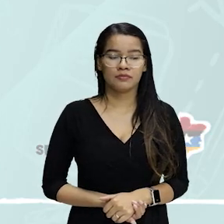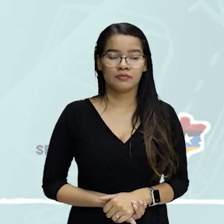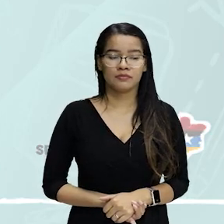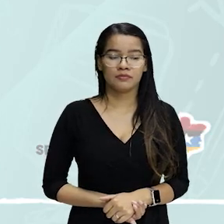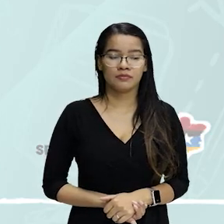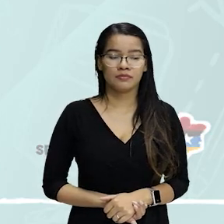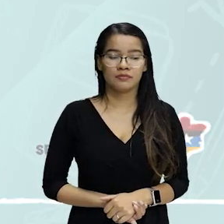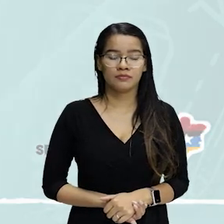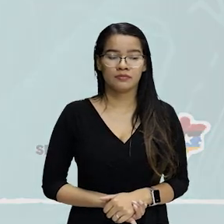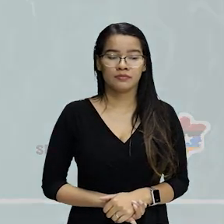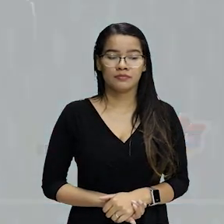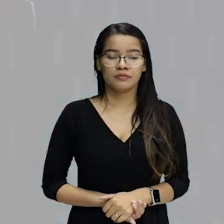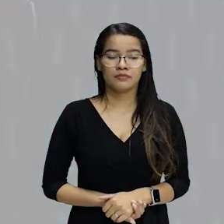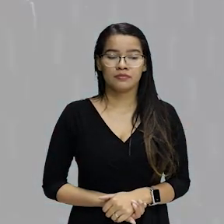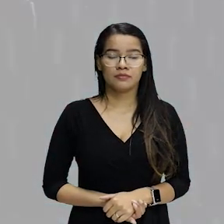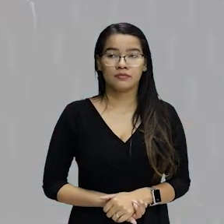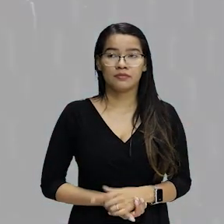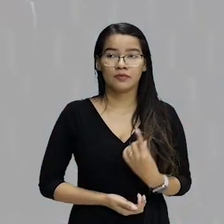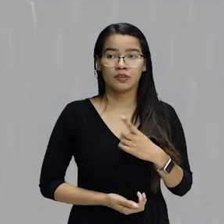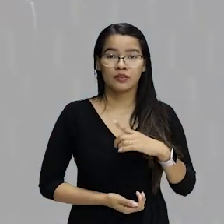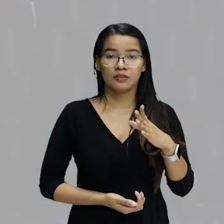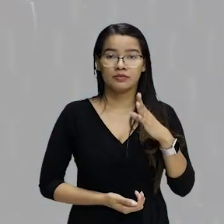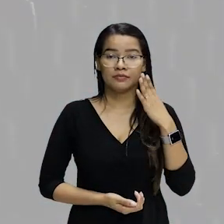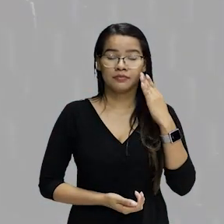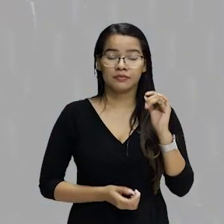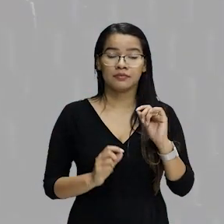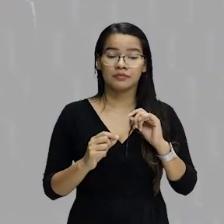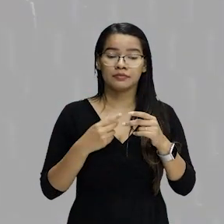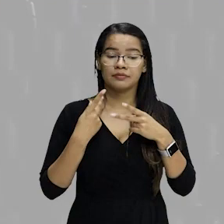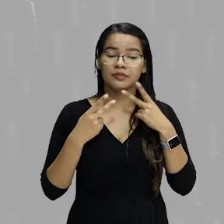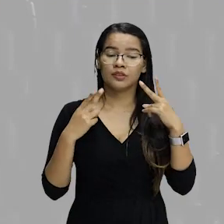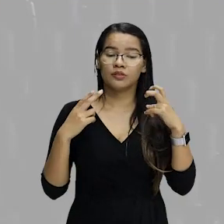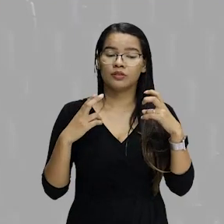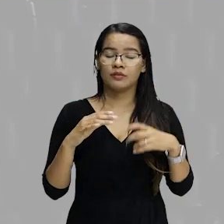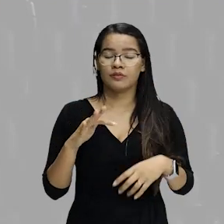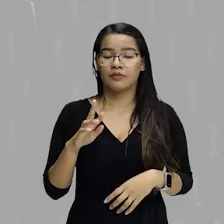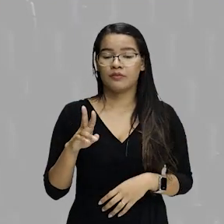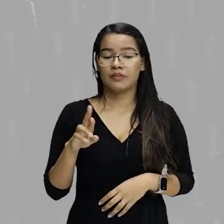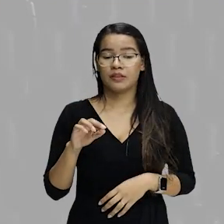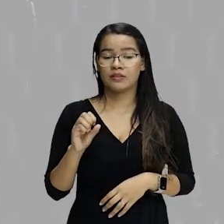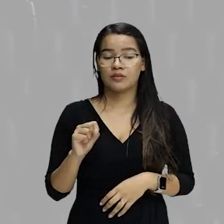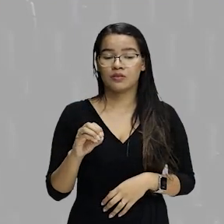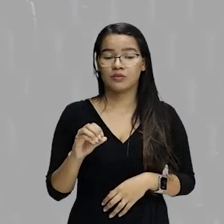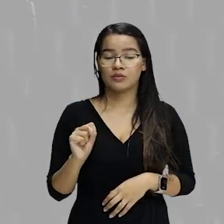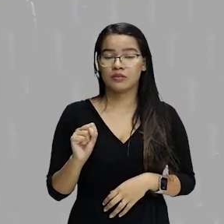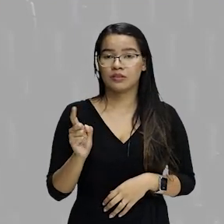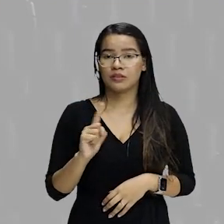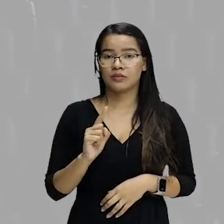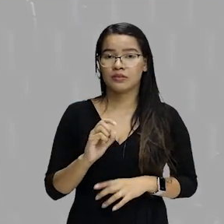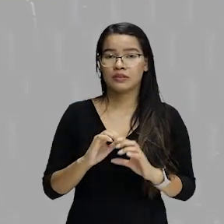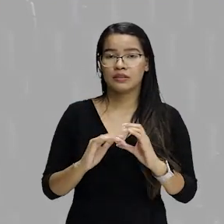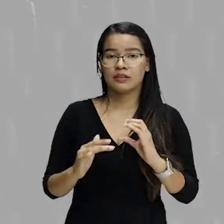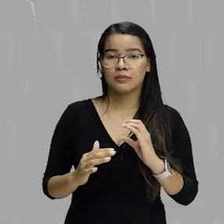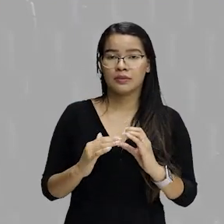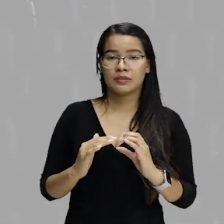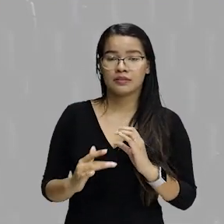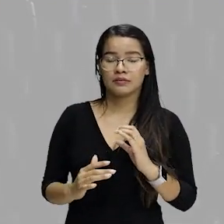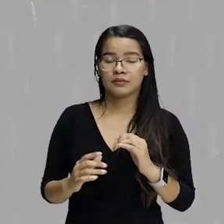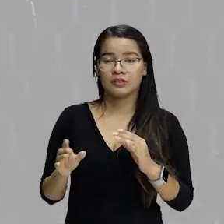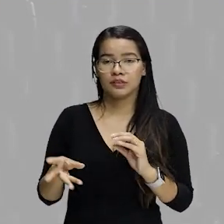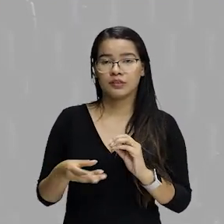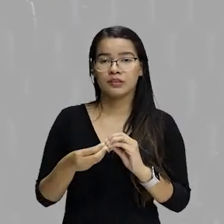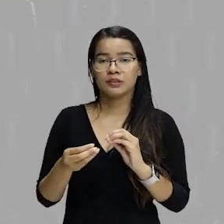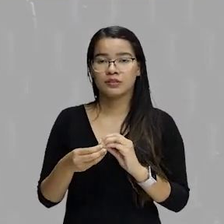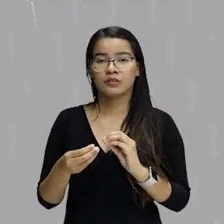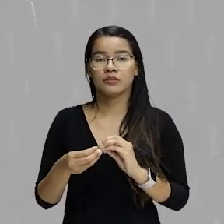versos. Aí a gente sabe que quem está falando de versos e não de sílabas poéticas, tá? Sílabas poéticas são dentro dos versos,